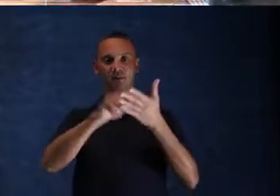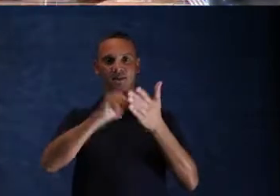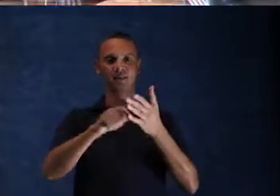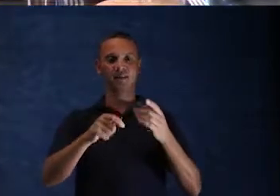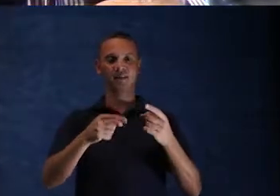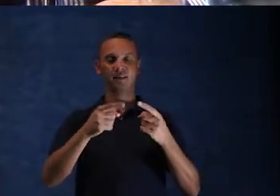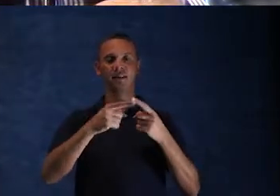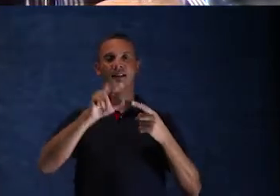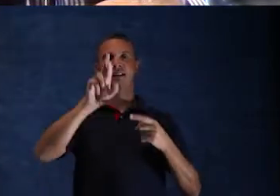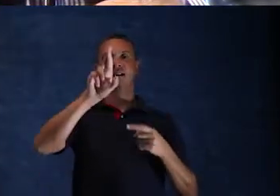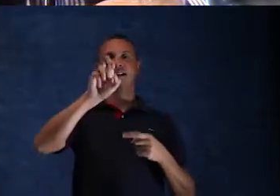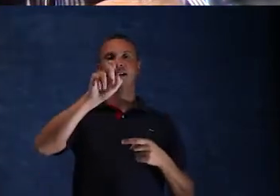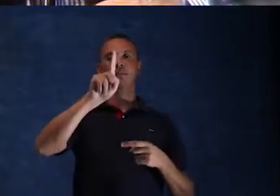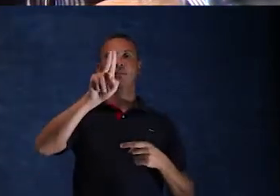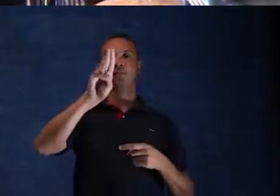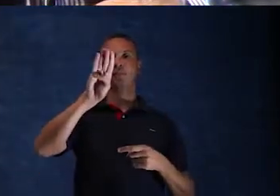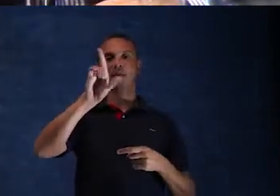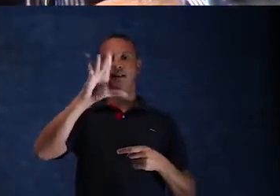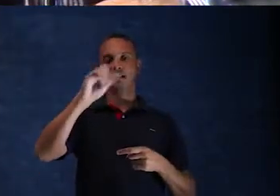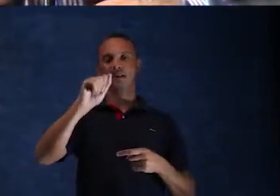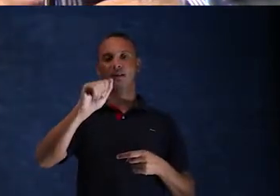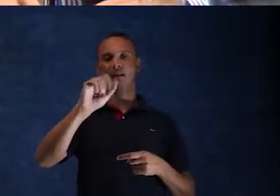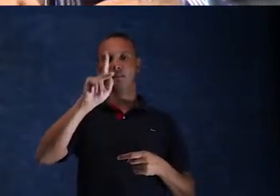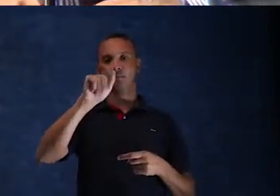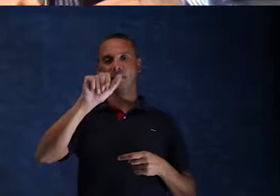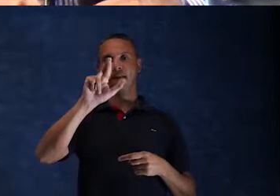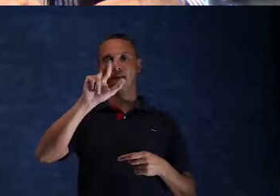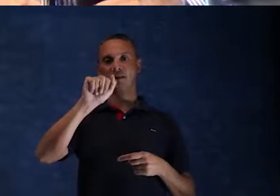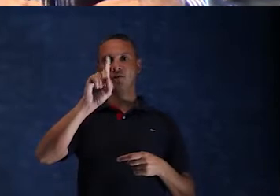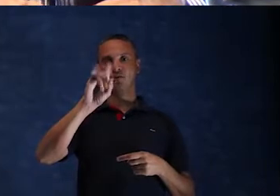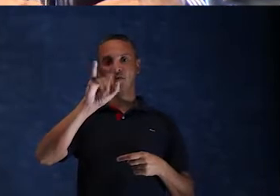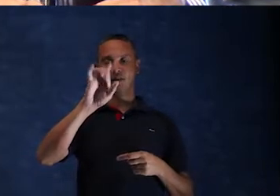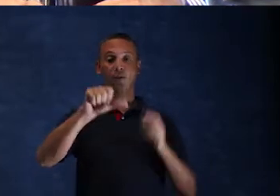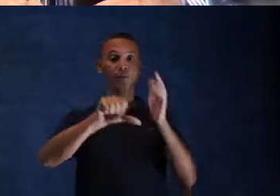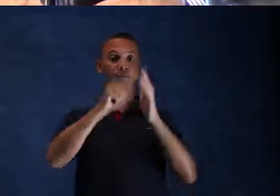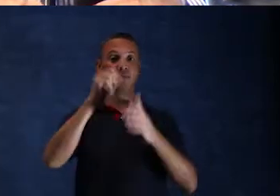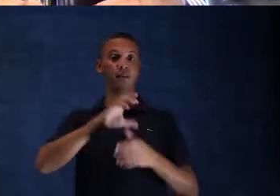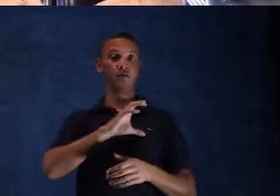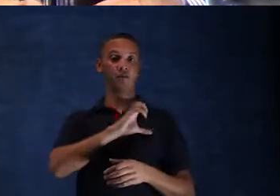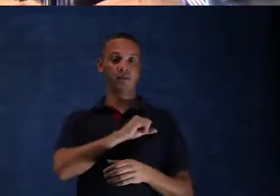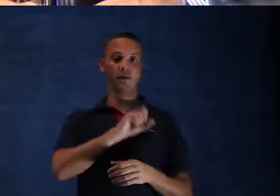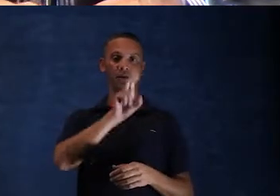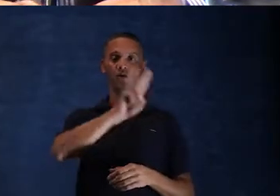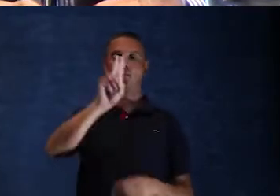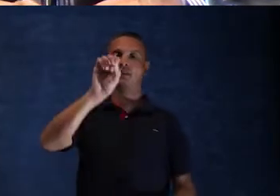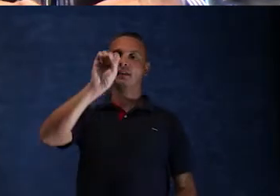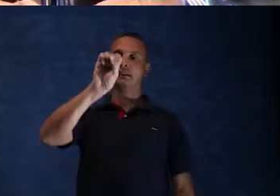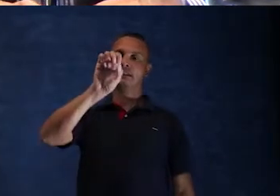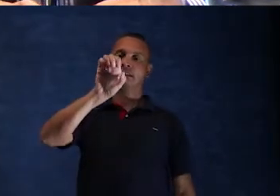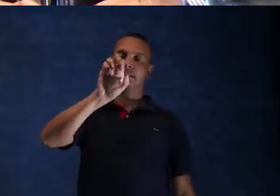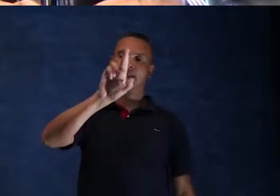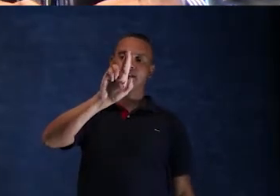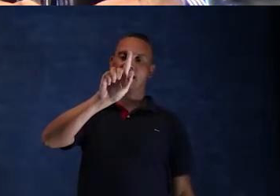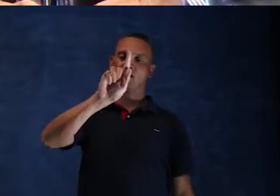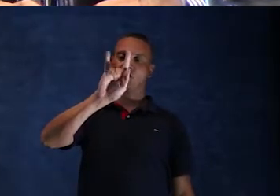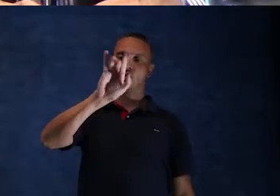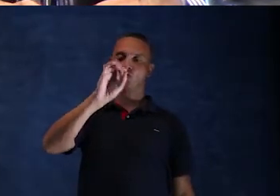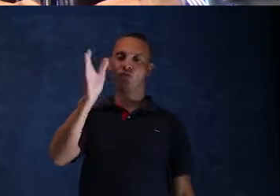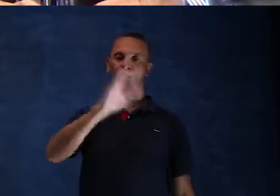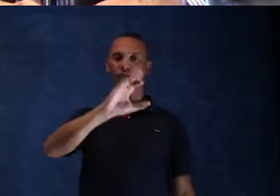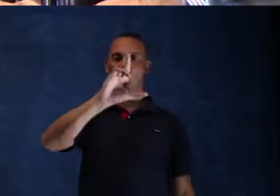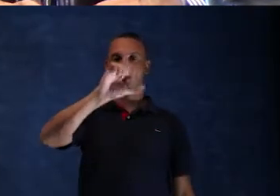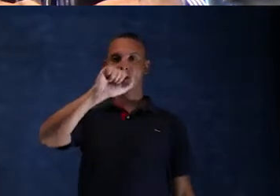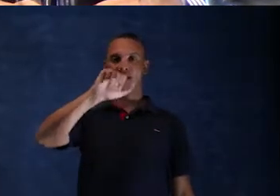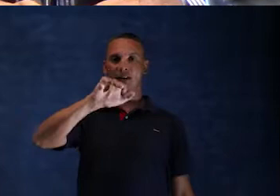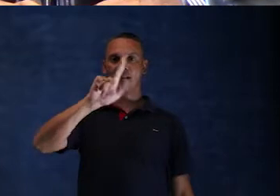República Paradiso é o primeiro romance dele, parece que ele já está fazendo o segundo, né, o Sérgio Lang. Ele é uma pessoa muito acessível,